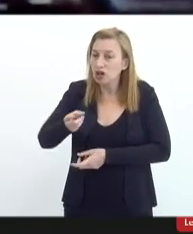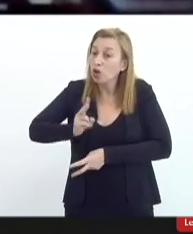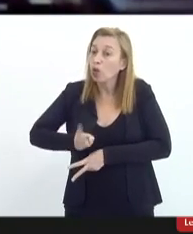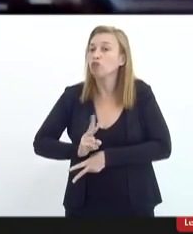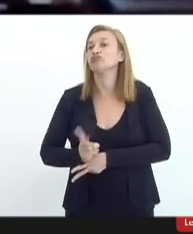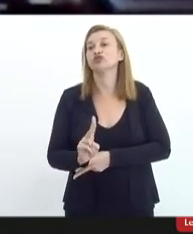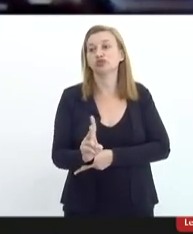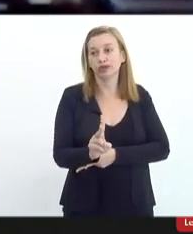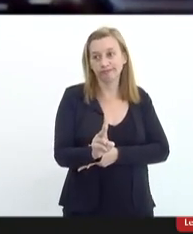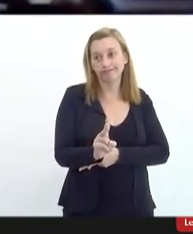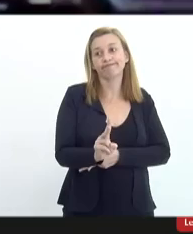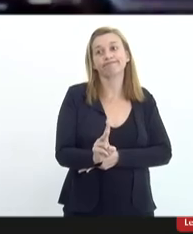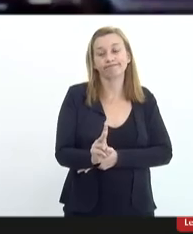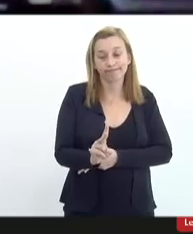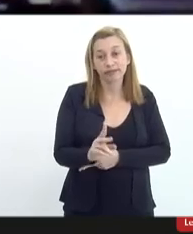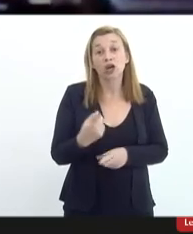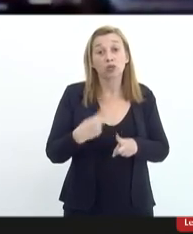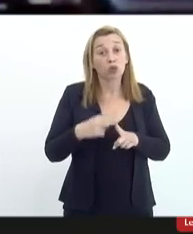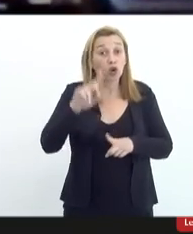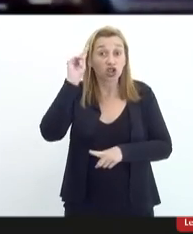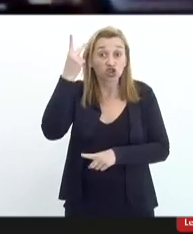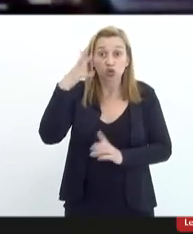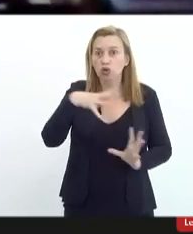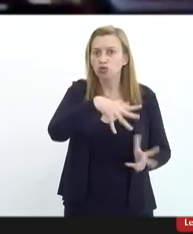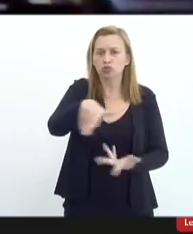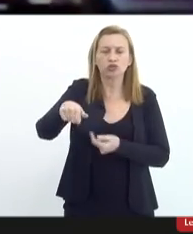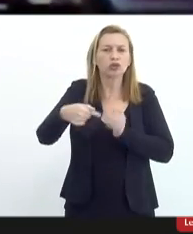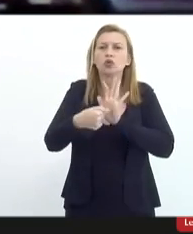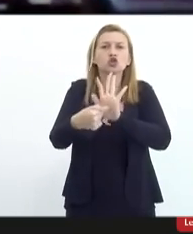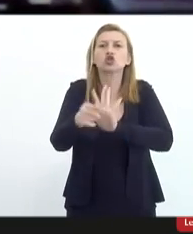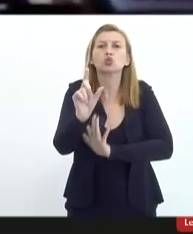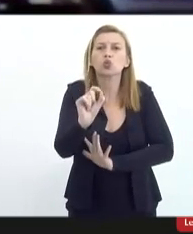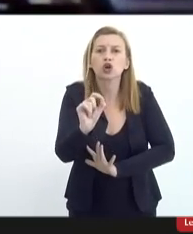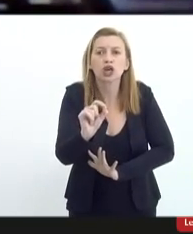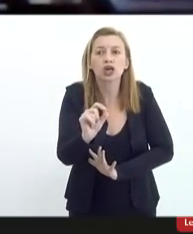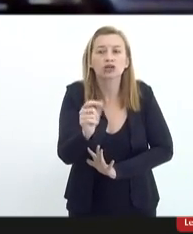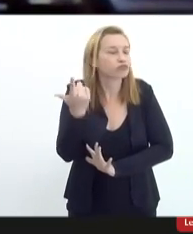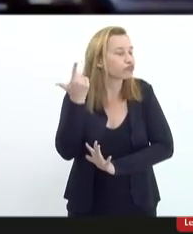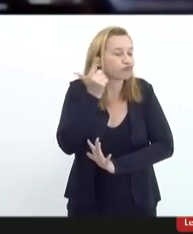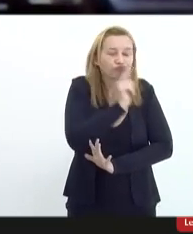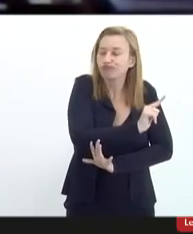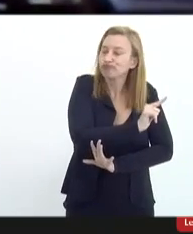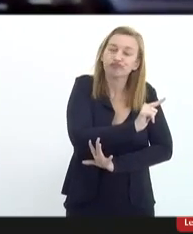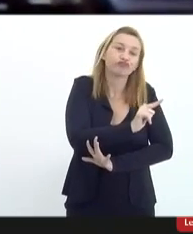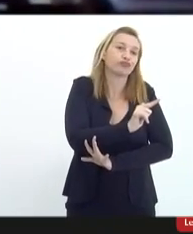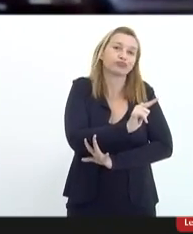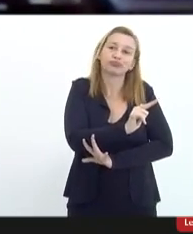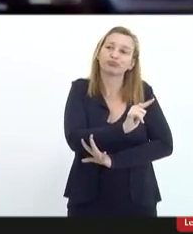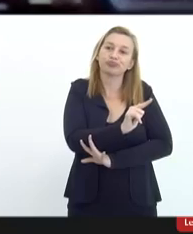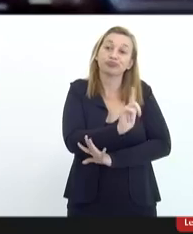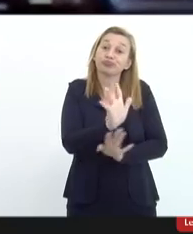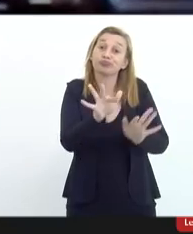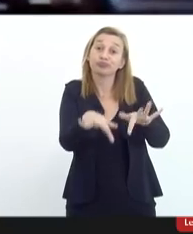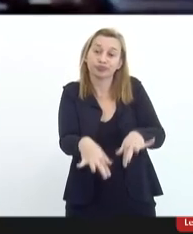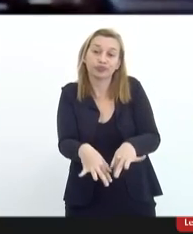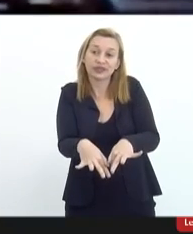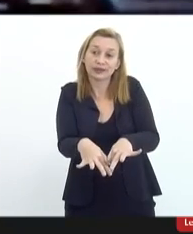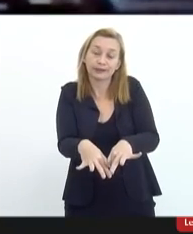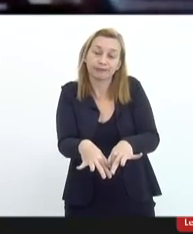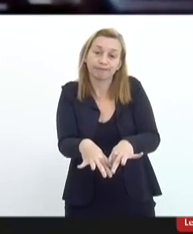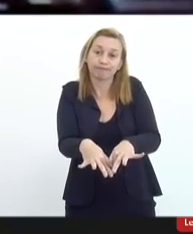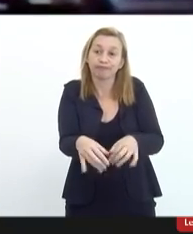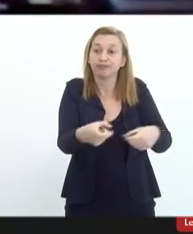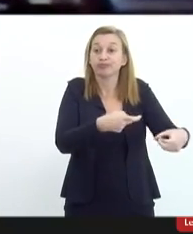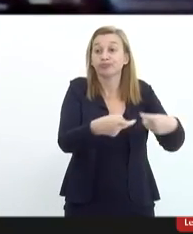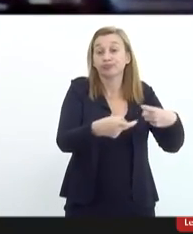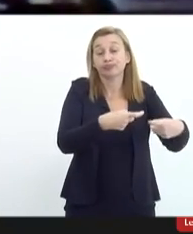continuar. Porque a história do mundo está mostrando que a gente não conseguiu terminar com as